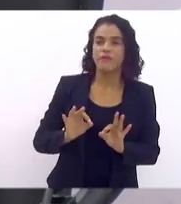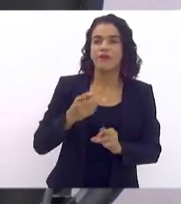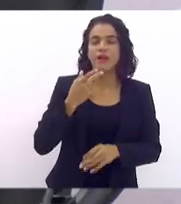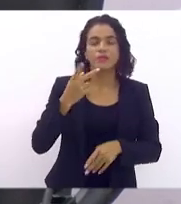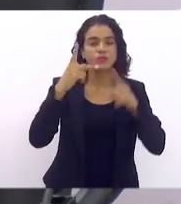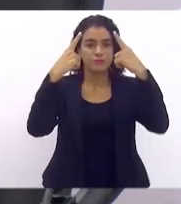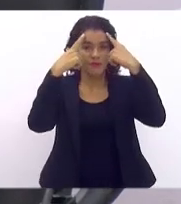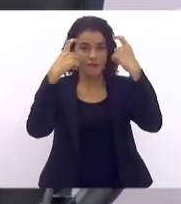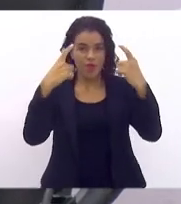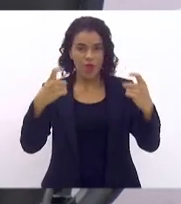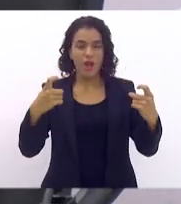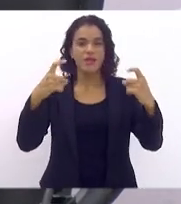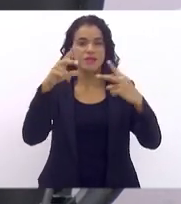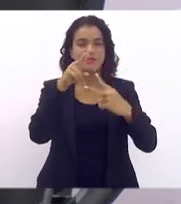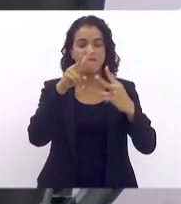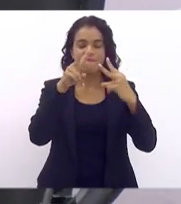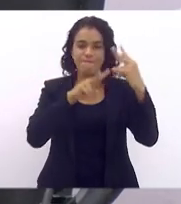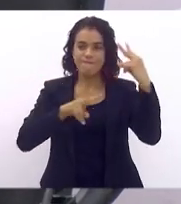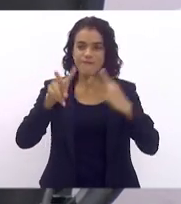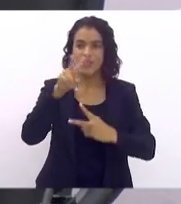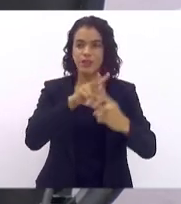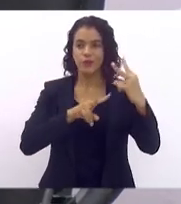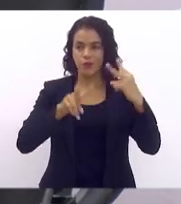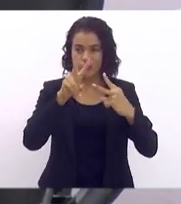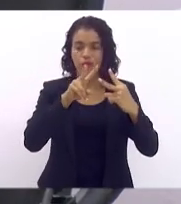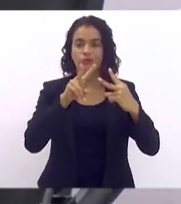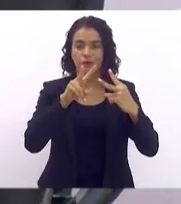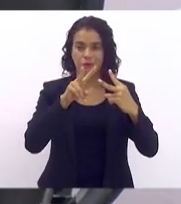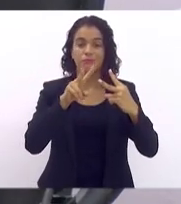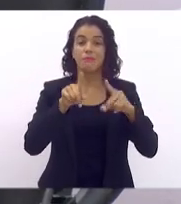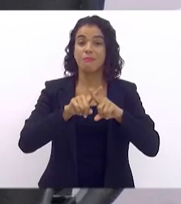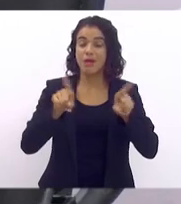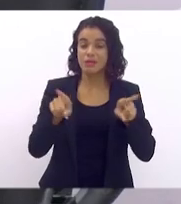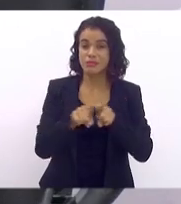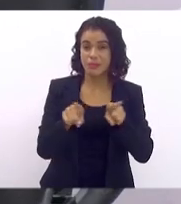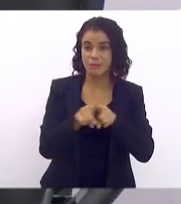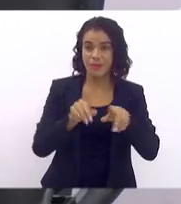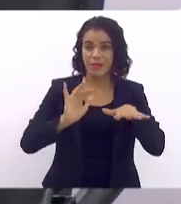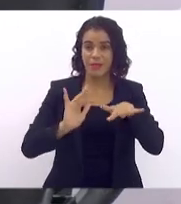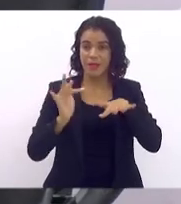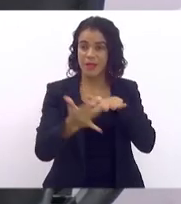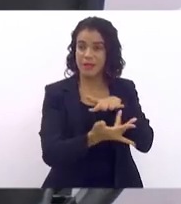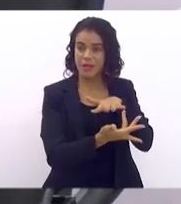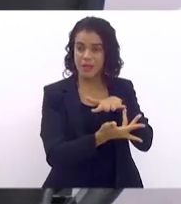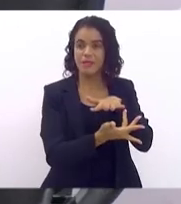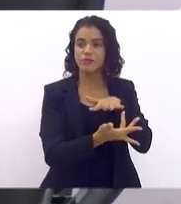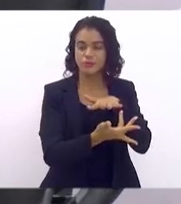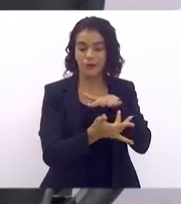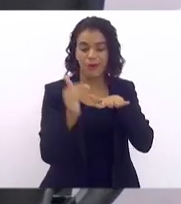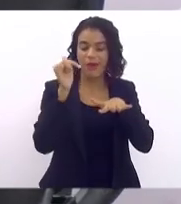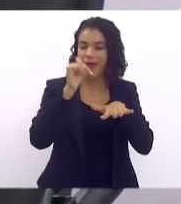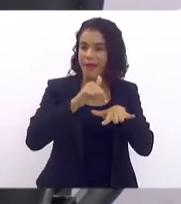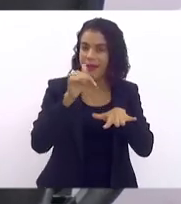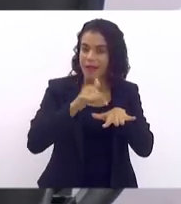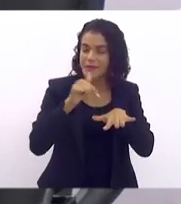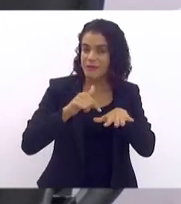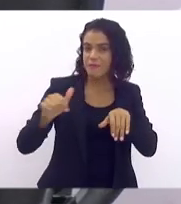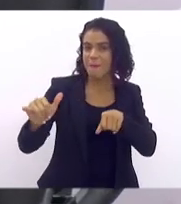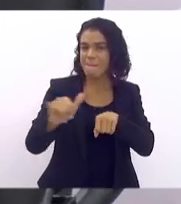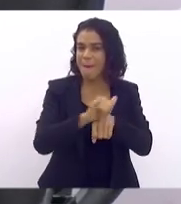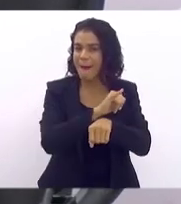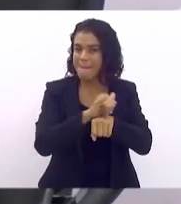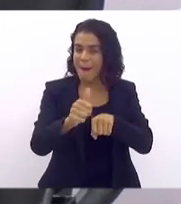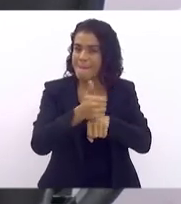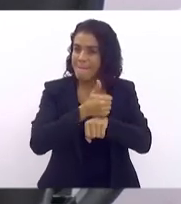violência cibernética contra a mulher, mas que a mídia social, né, essa foi a grande